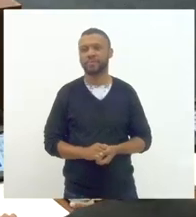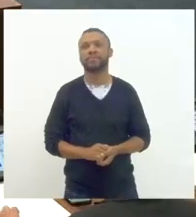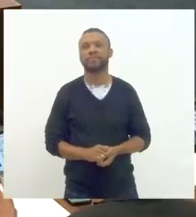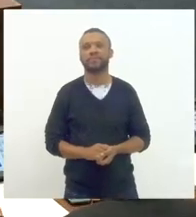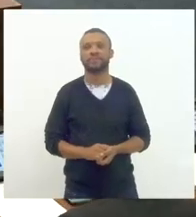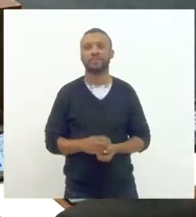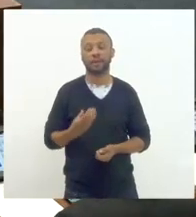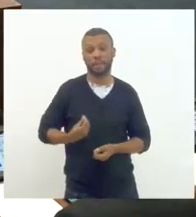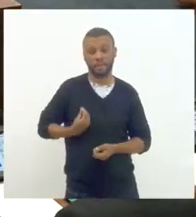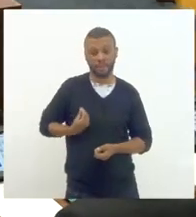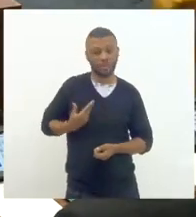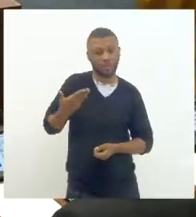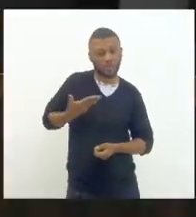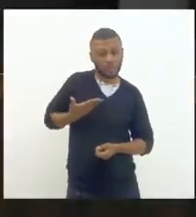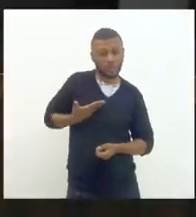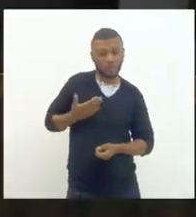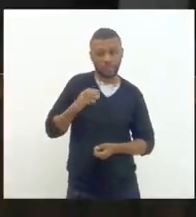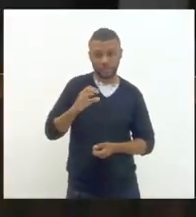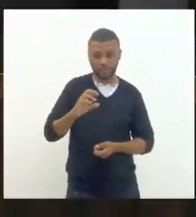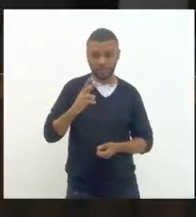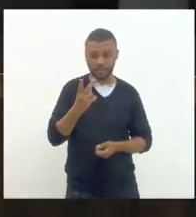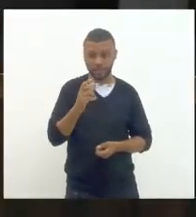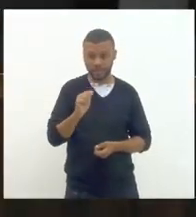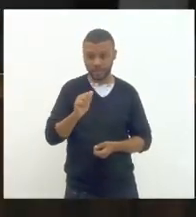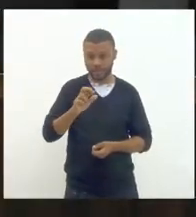Está presente o nosso amigo Charlie Brau aqui,